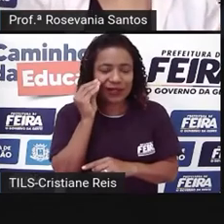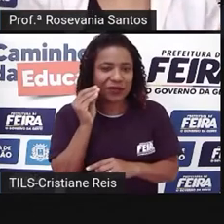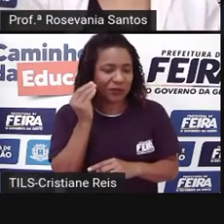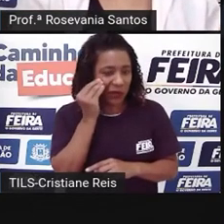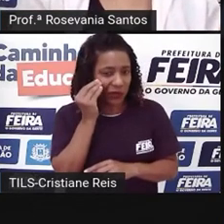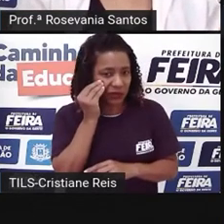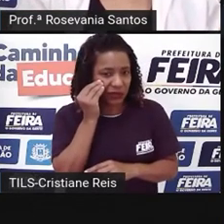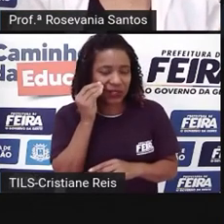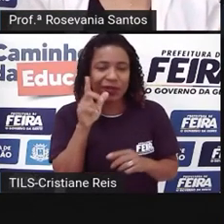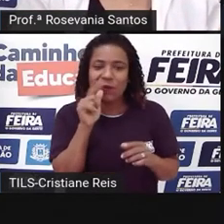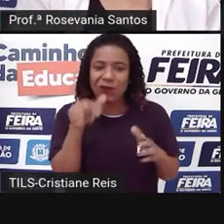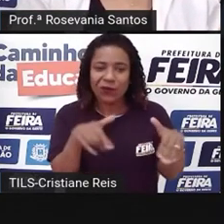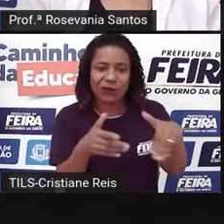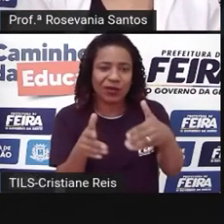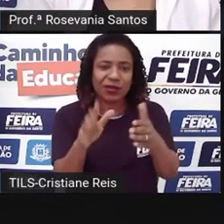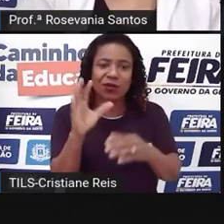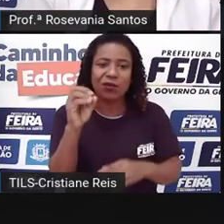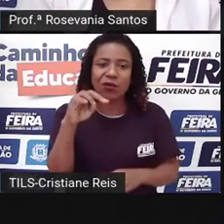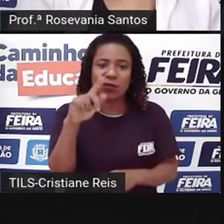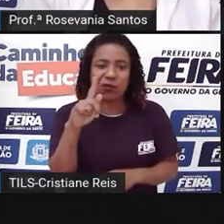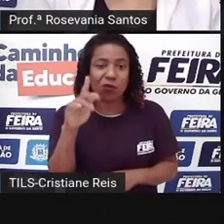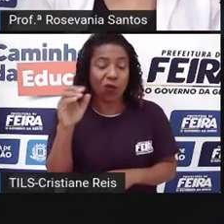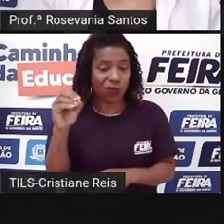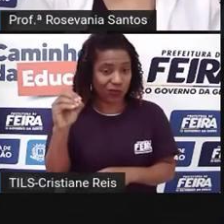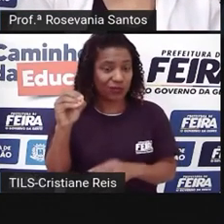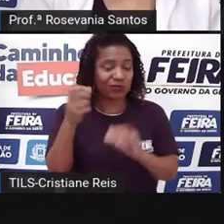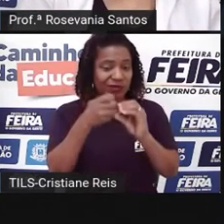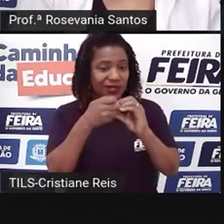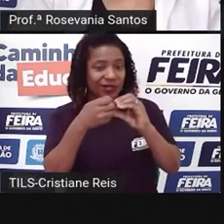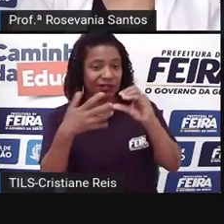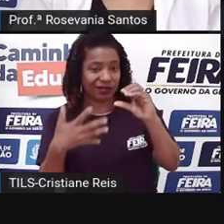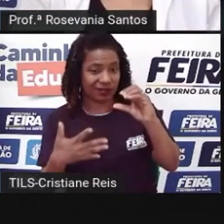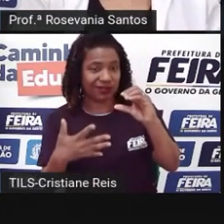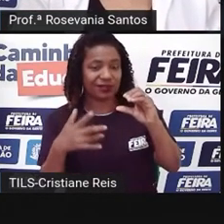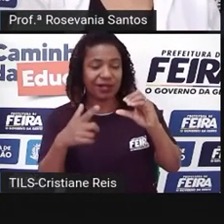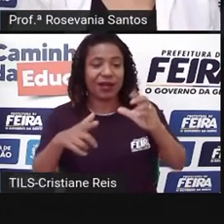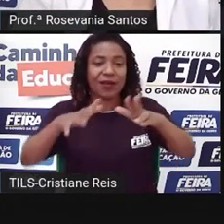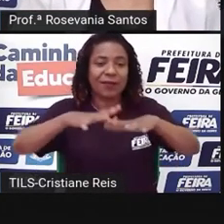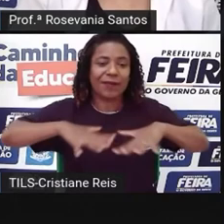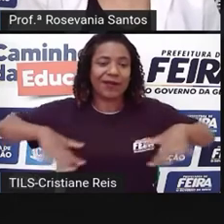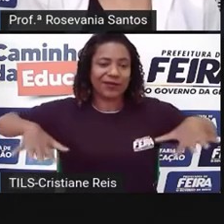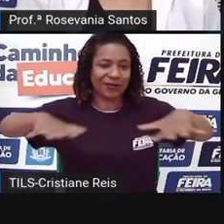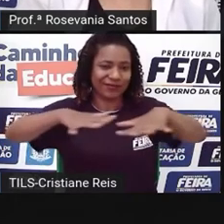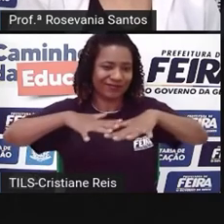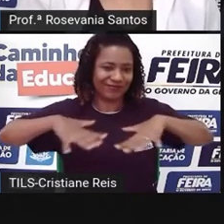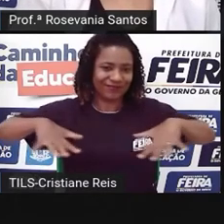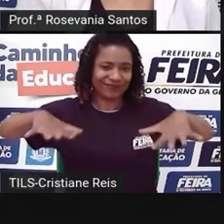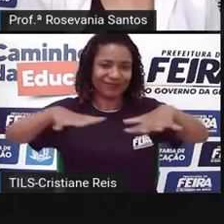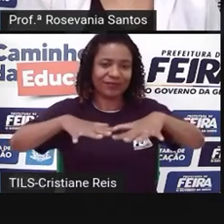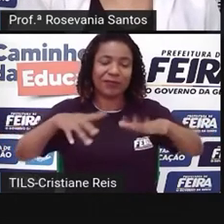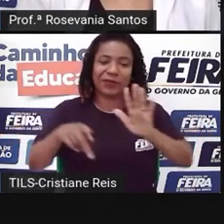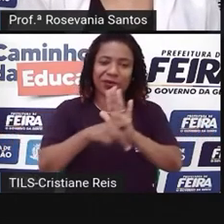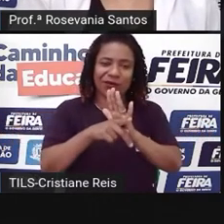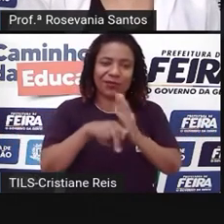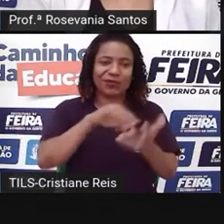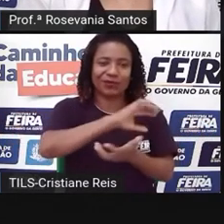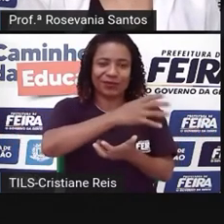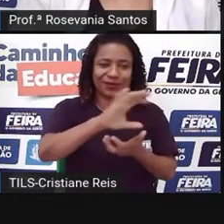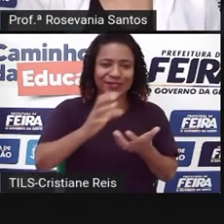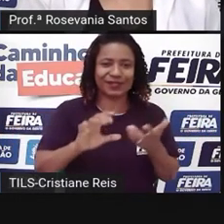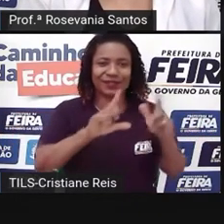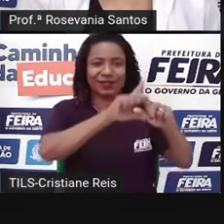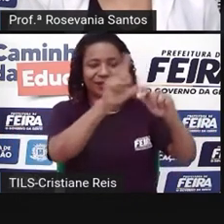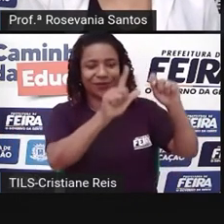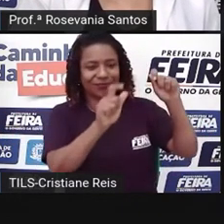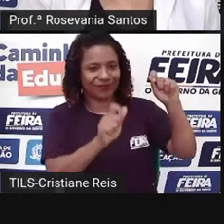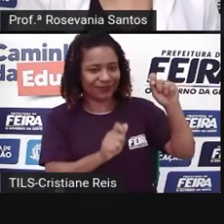místicas, né, que o pessoal fala sobre ele, tem a característica também de ser a maior bacia hidrográfica aí, né, do continente africano, que é a bacia